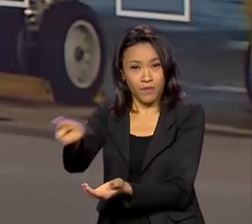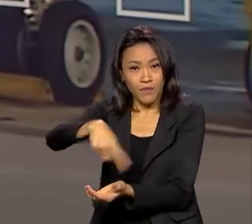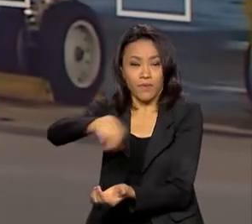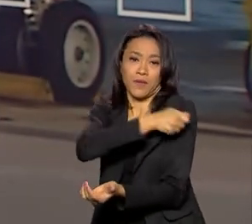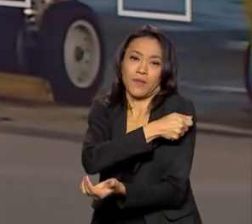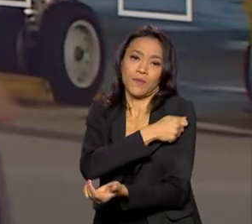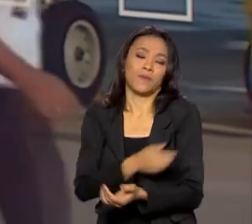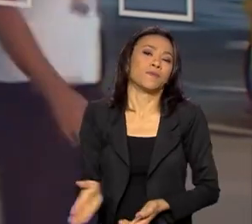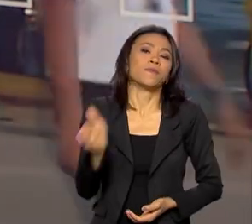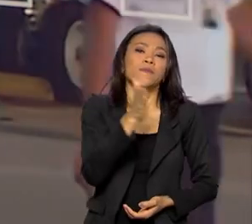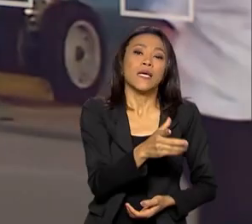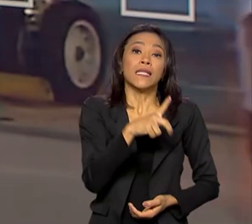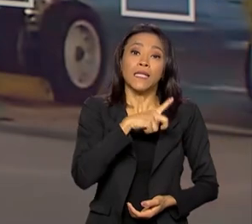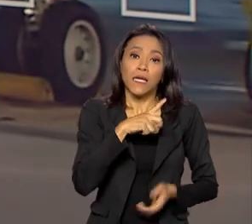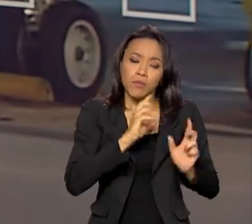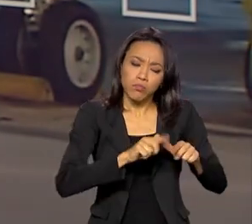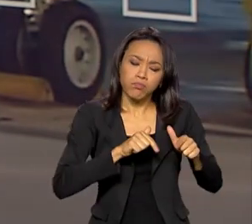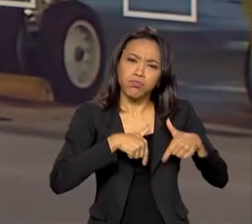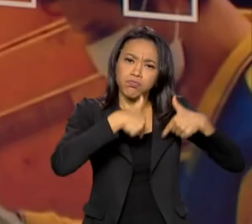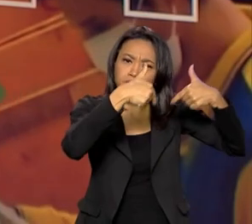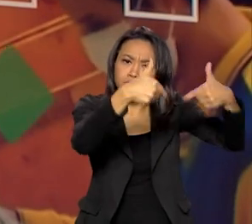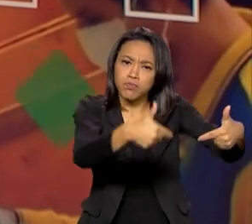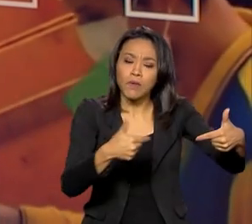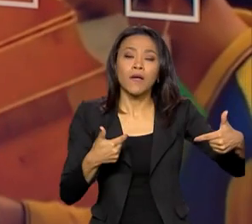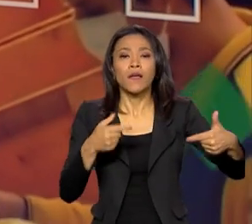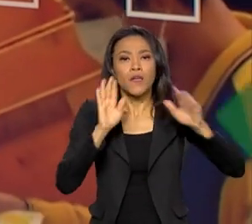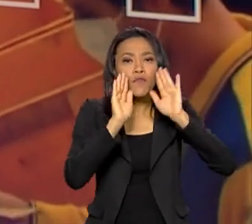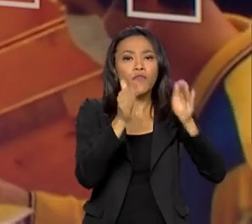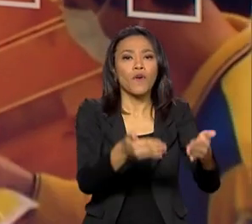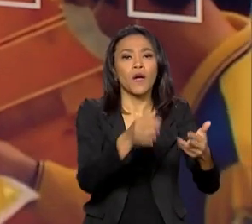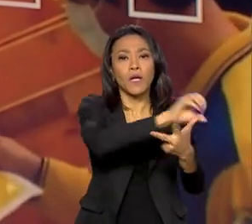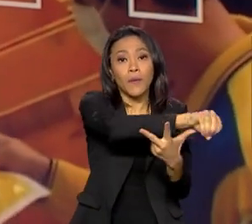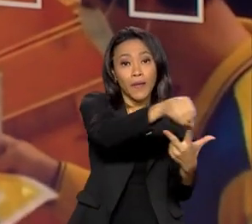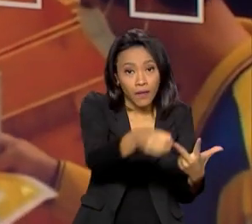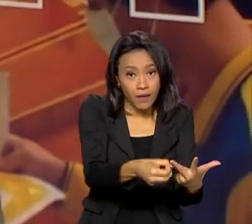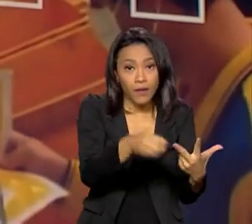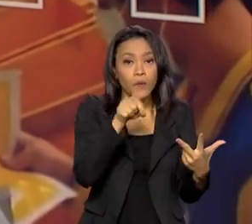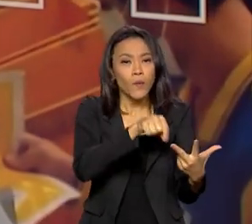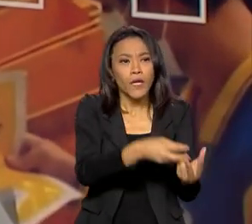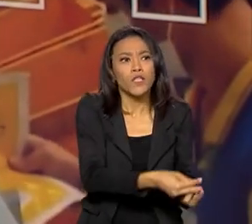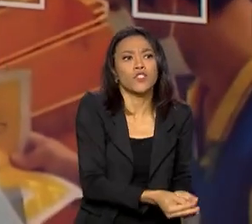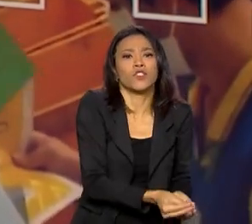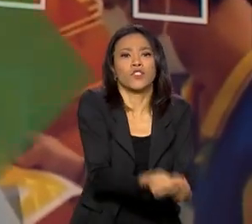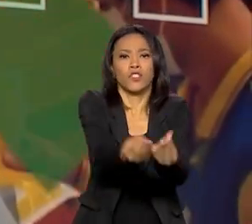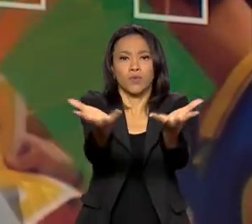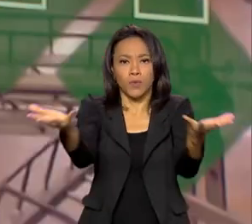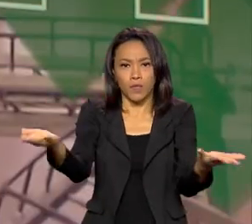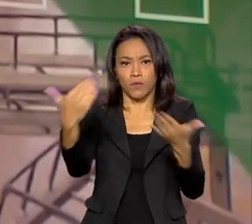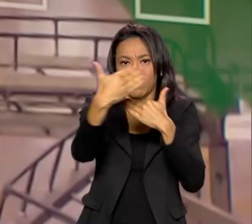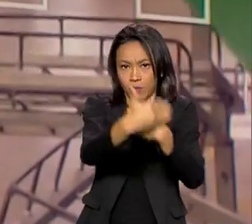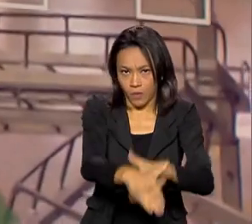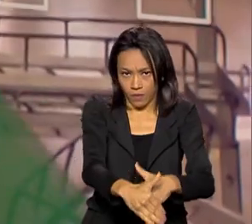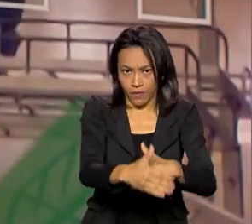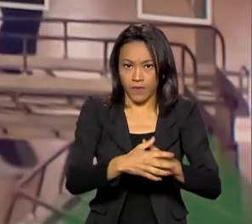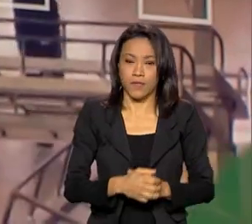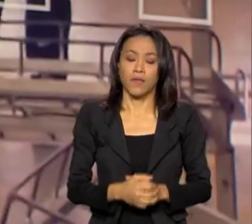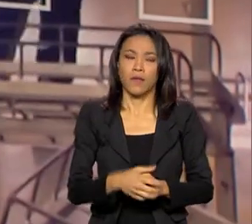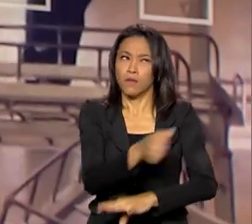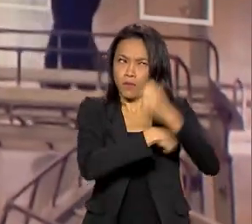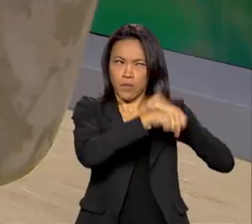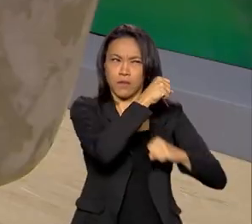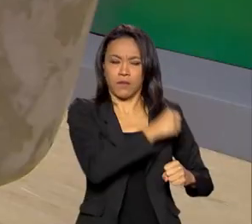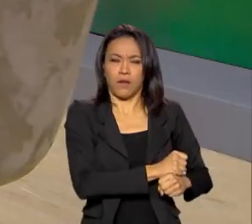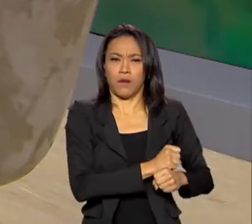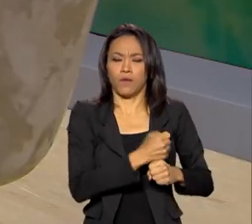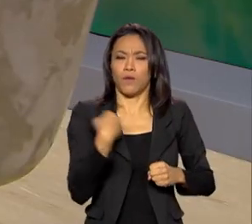ações voltadas para o Enem, na distribuição e coleta de provas. Ano passado nós